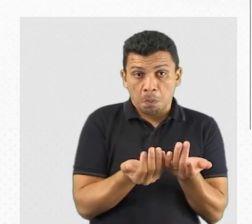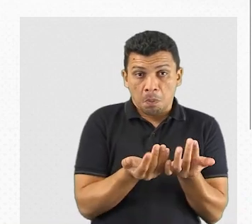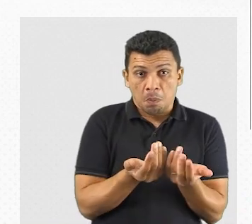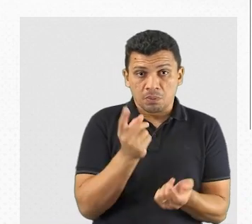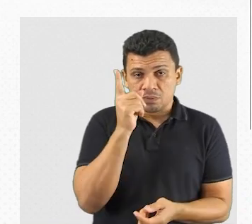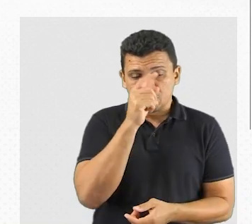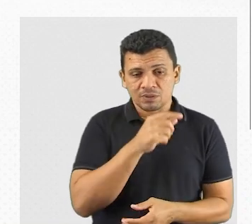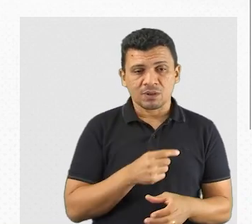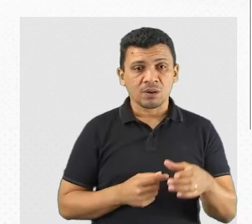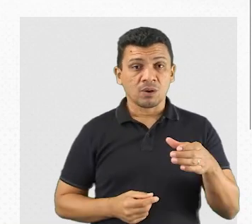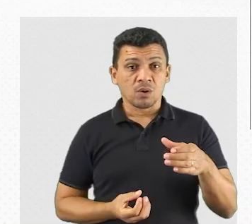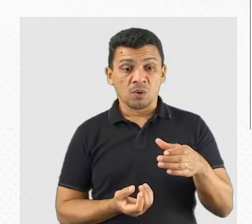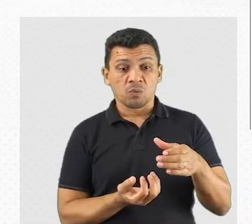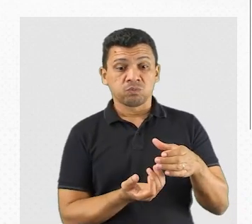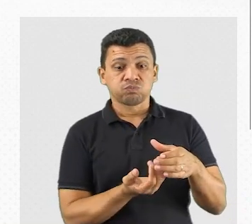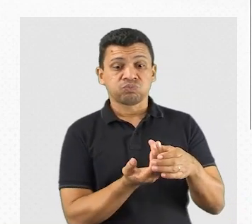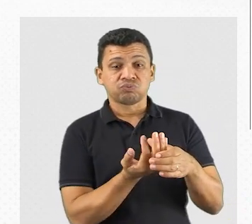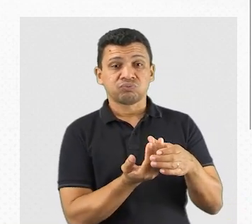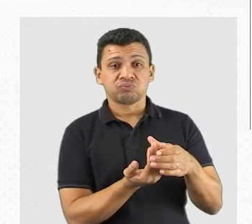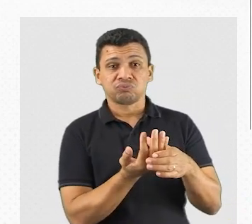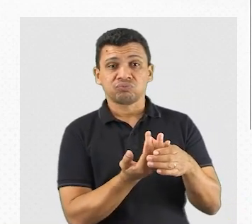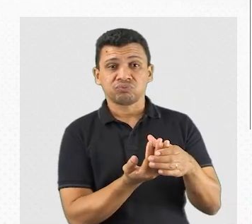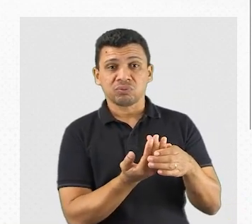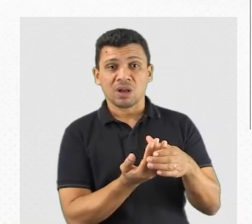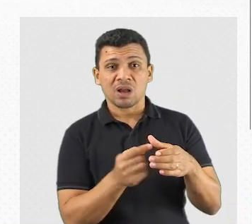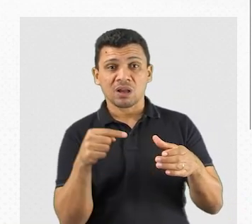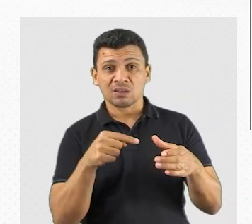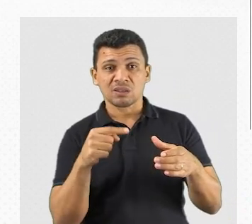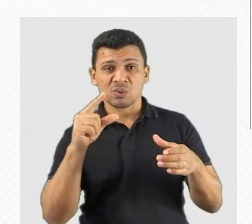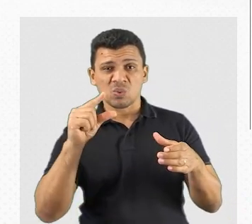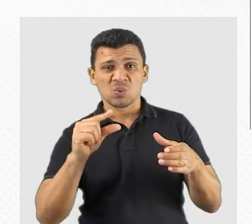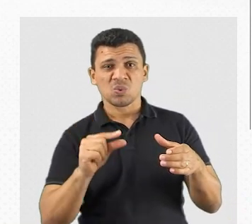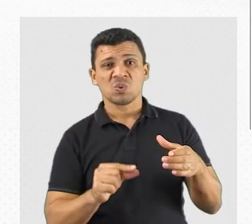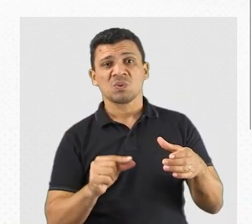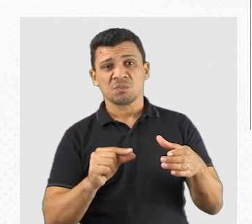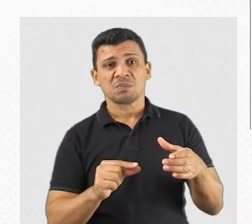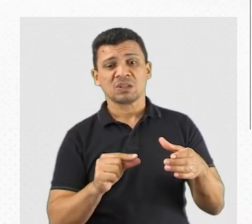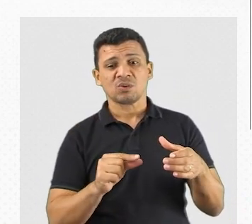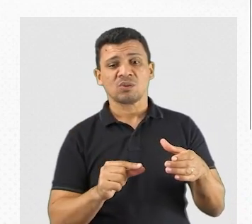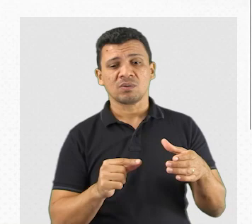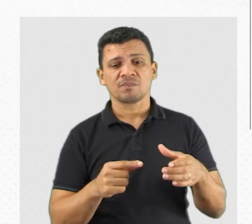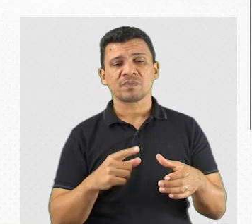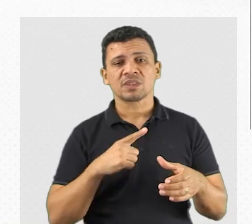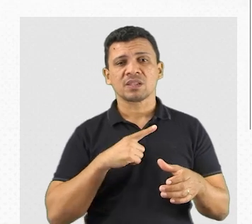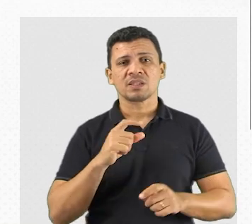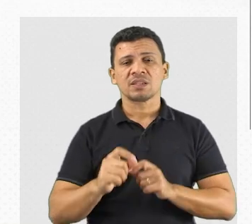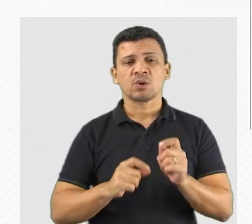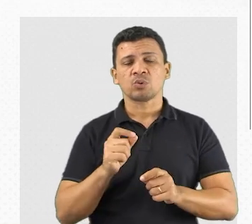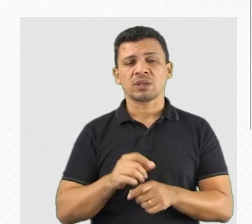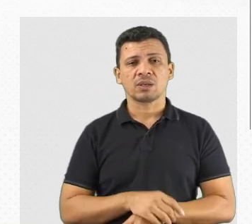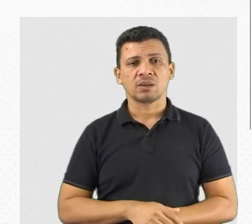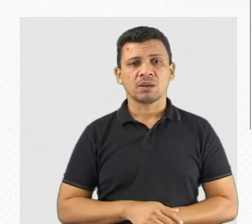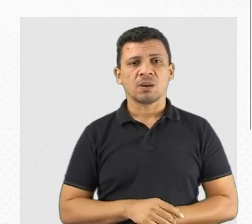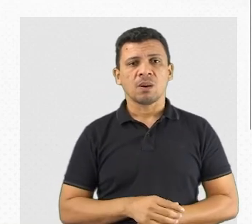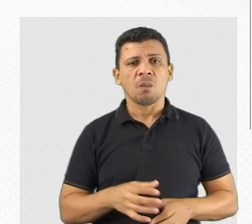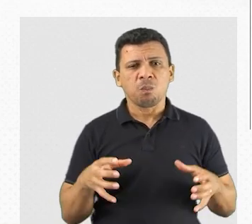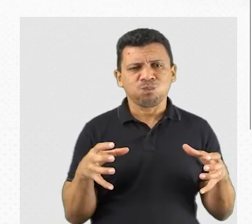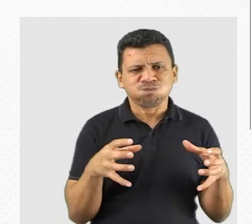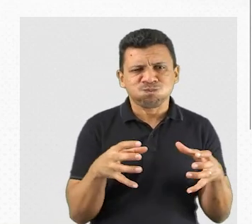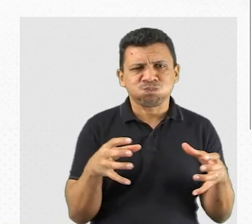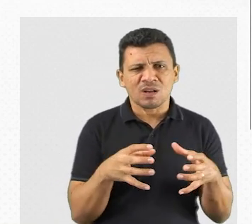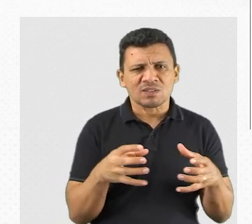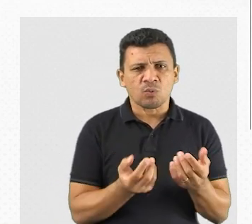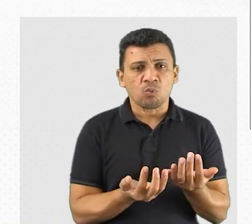vapor liberada aqui, ó, vai ser menor. Tu tem uma quantidade de vapor menor, então tu tem uma menor pressão de vapor.